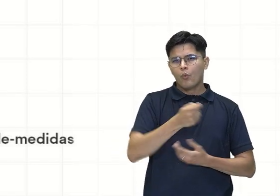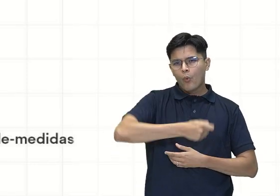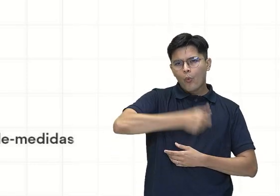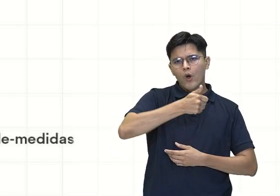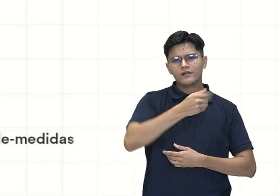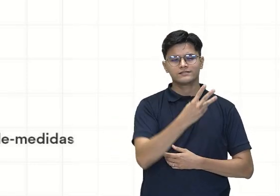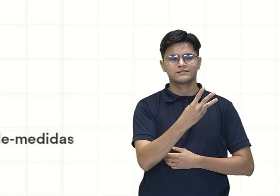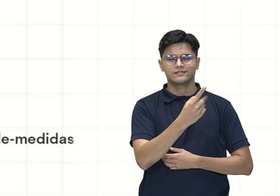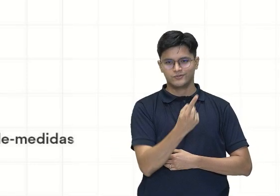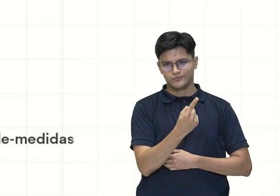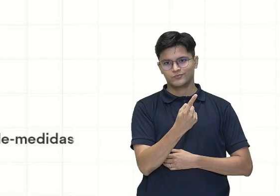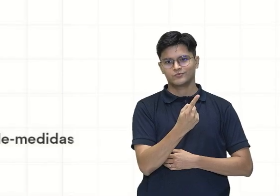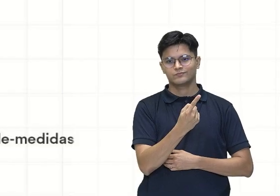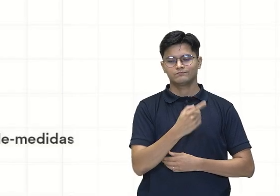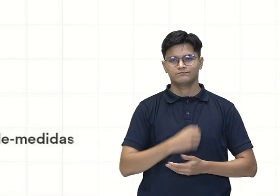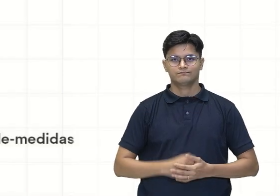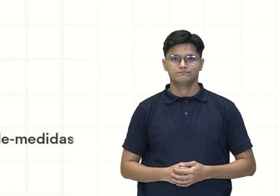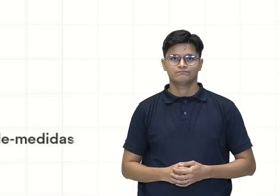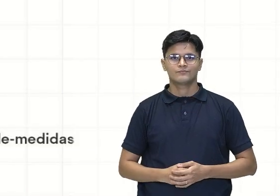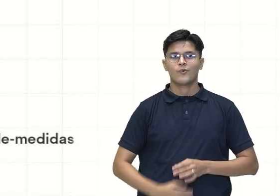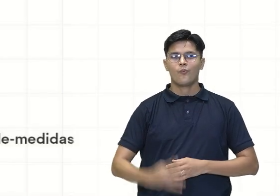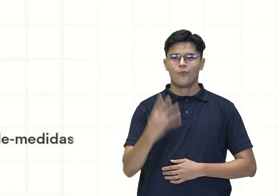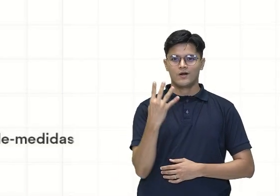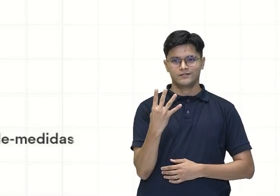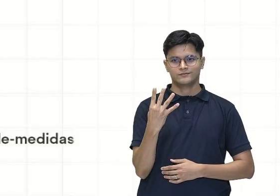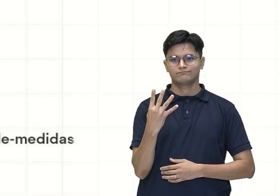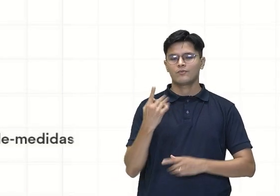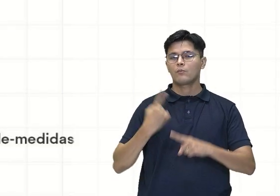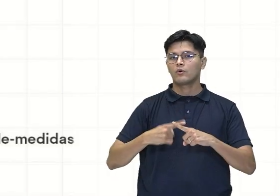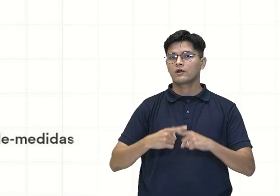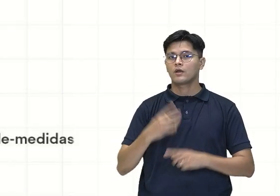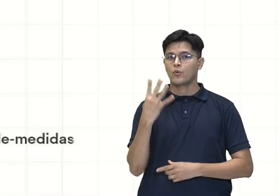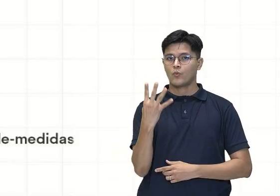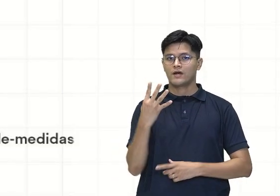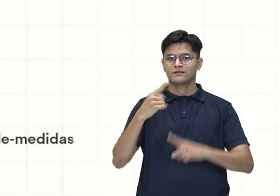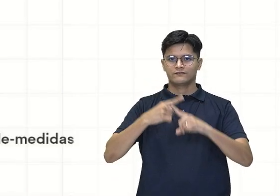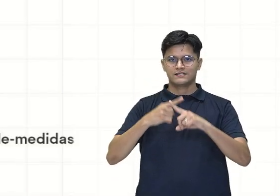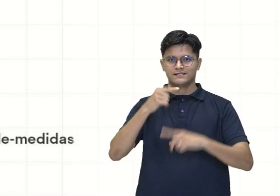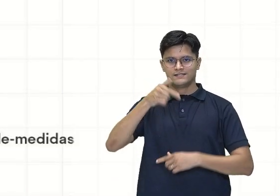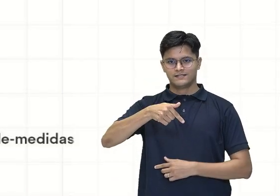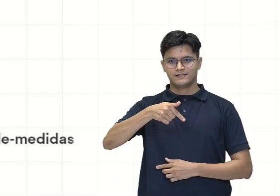ser o número 4, porque 4 vezes 7 é